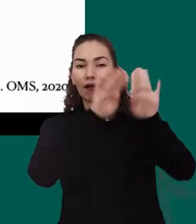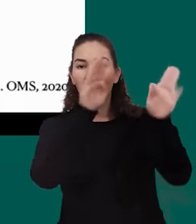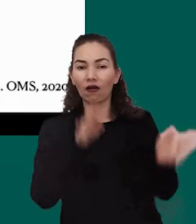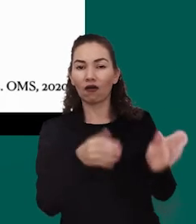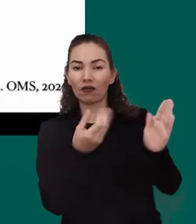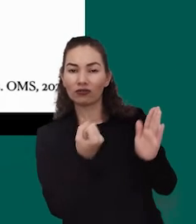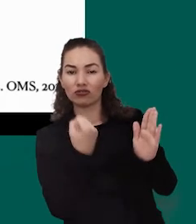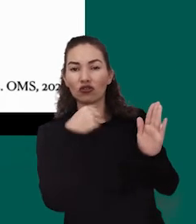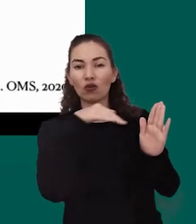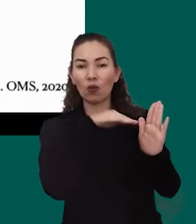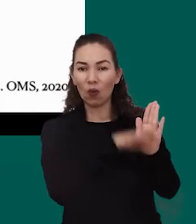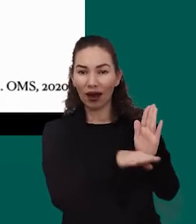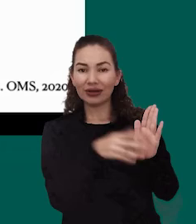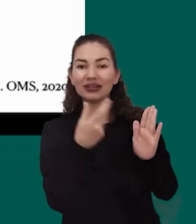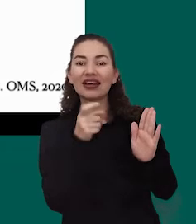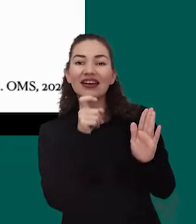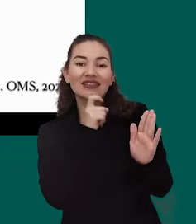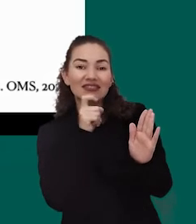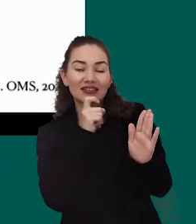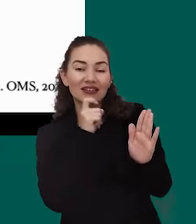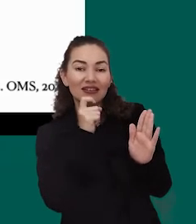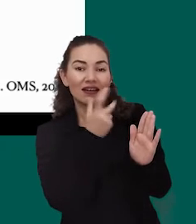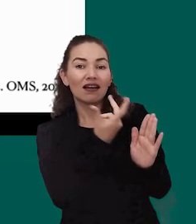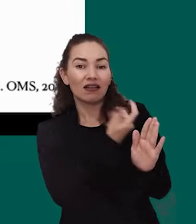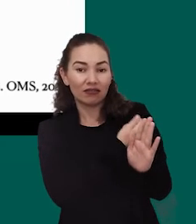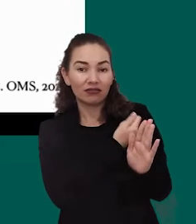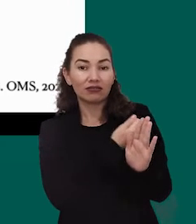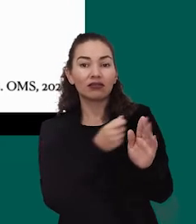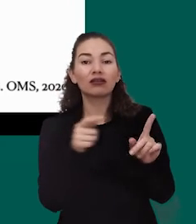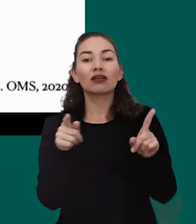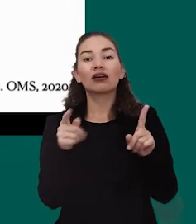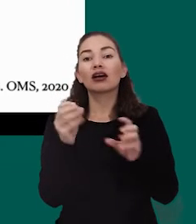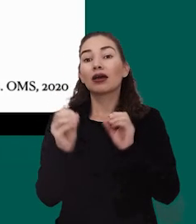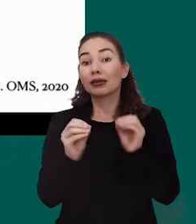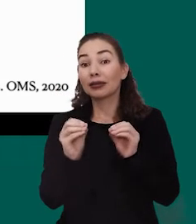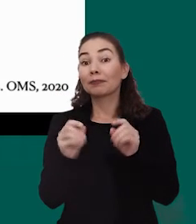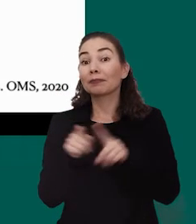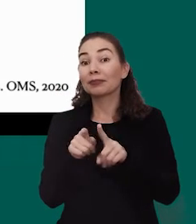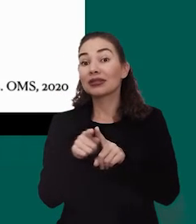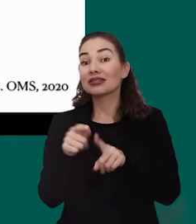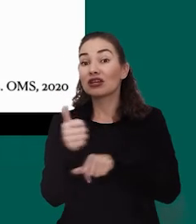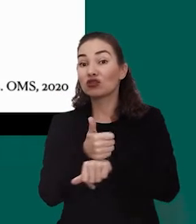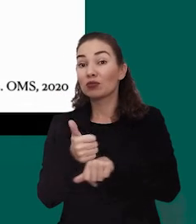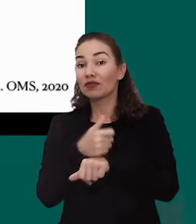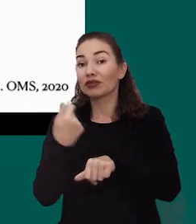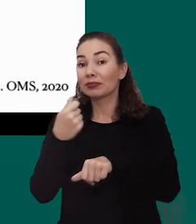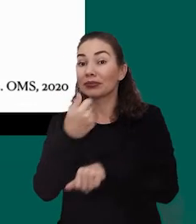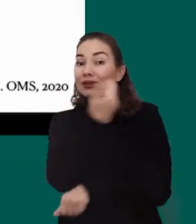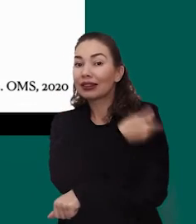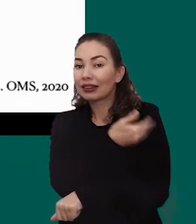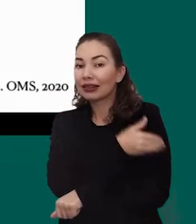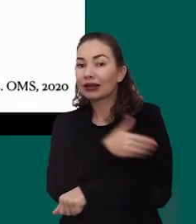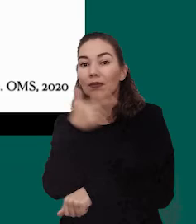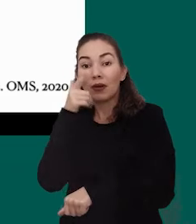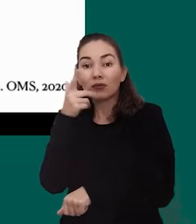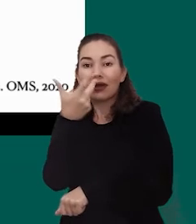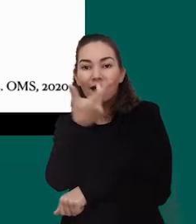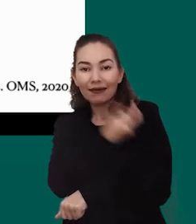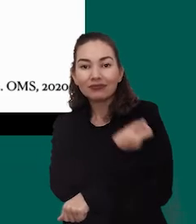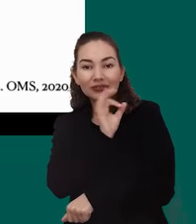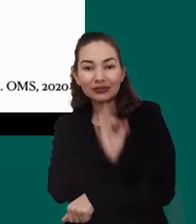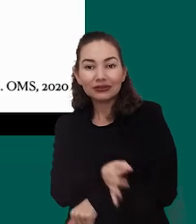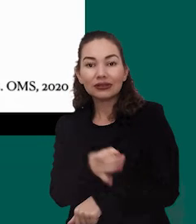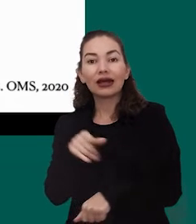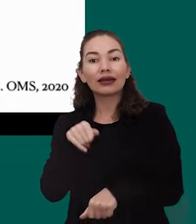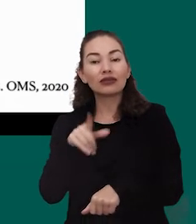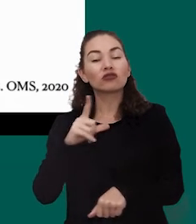a gente precisa mantê-las, né, em freezers, precisa ter profissionais que estejam treinados à aplicação dessas vacinas. Então, tudo isso acaba gerando